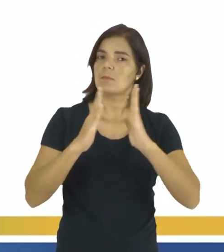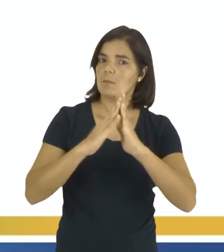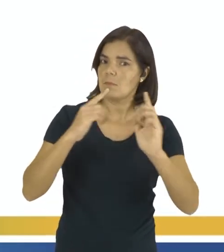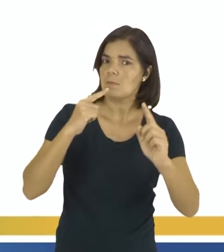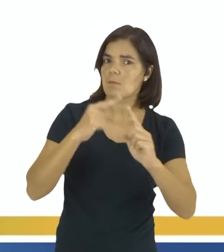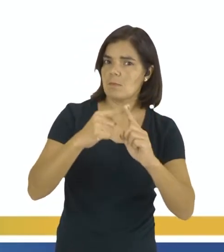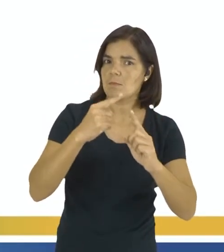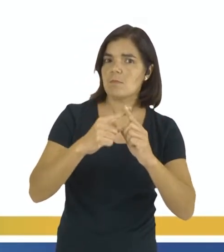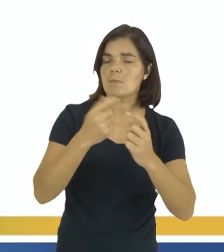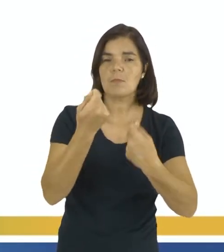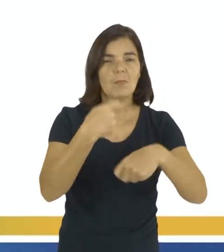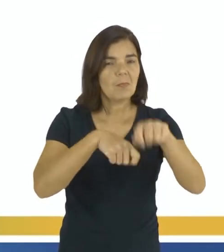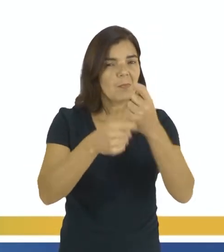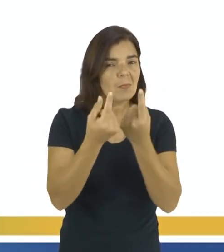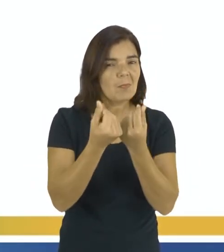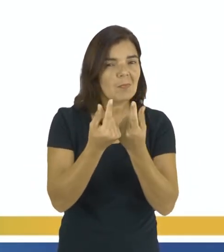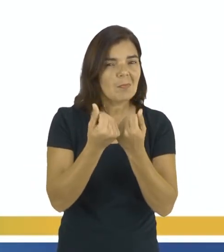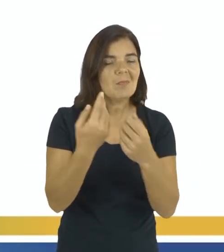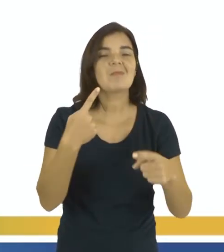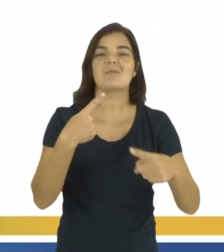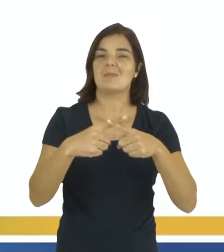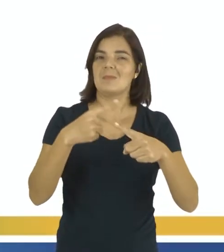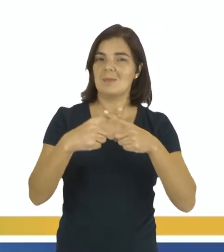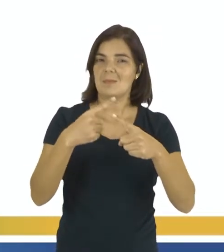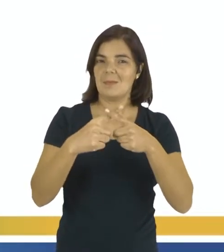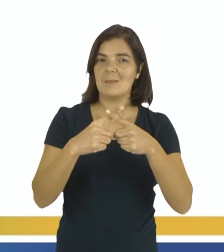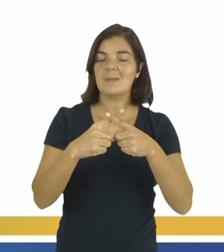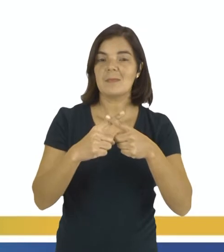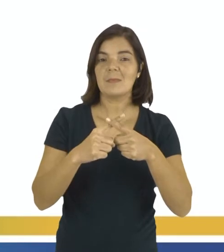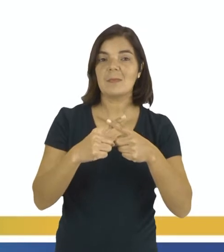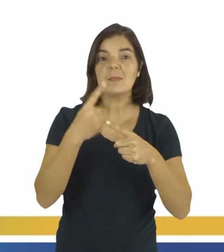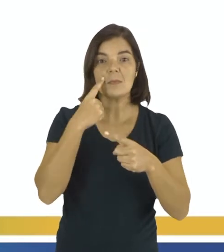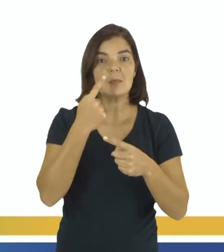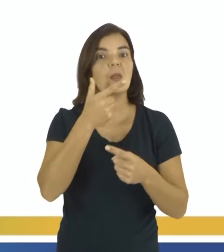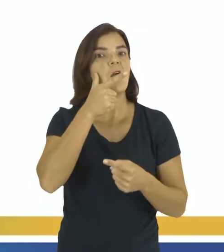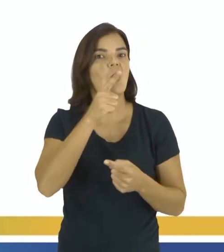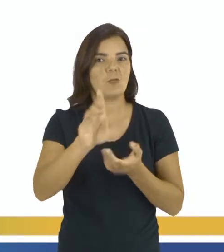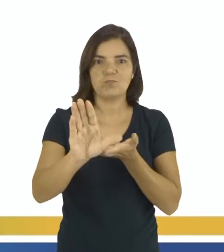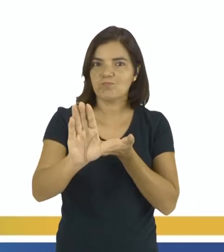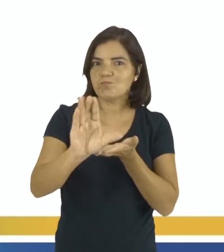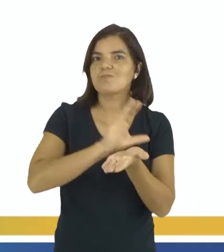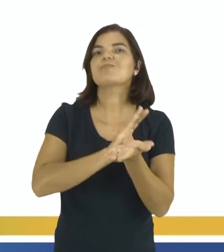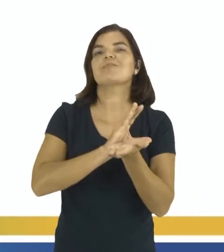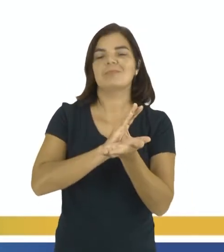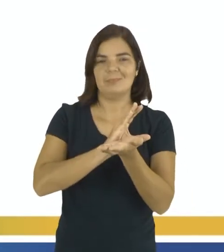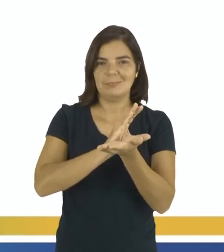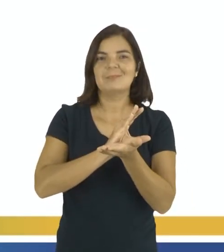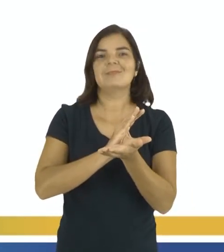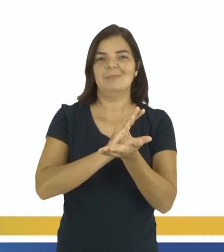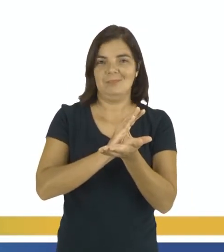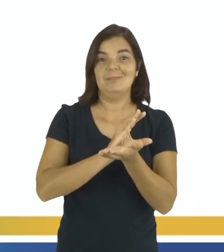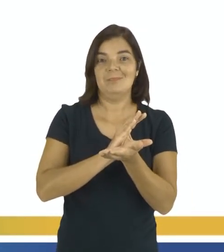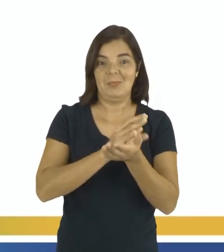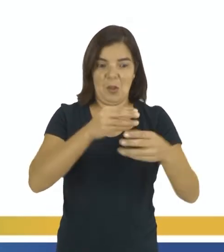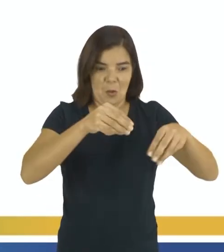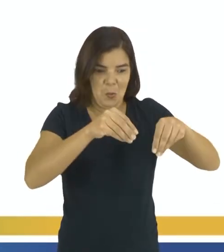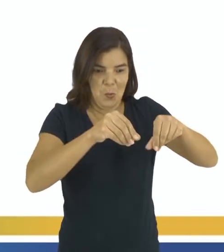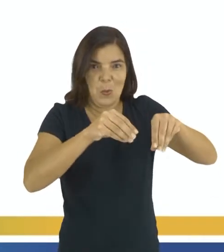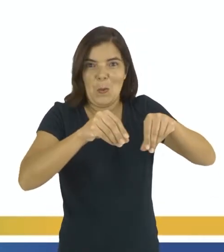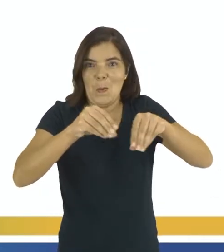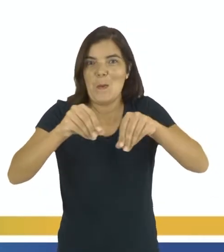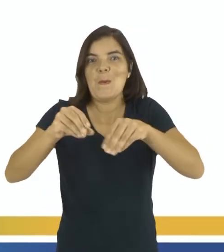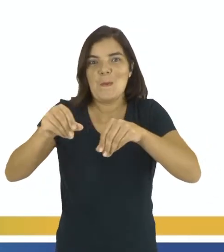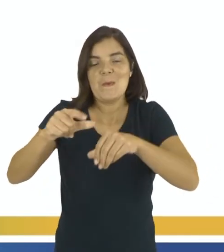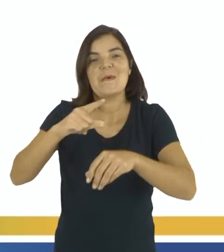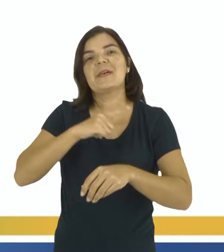poder econômico, por quê? Porque ela acabava ganhando, né? Ganhando muitas áreas de terra. Tem